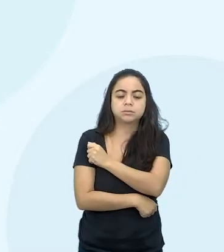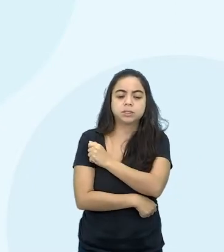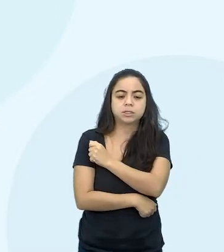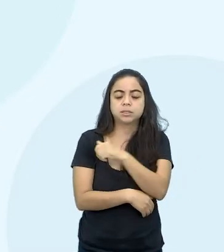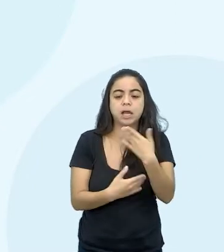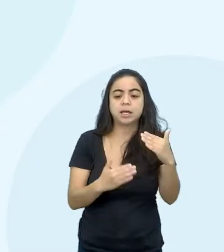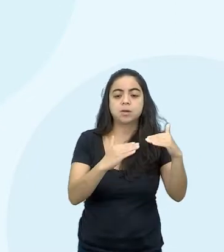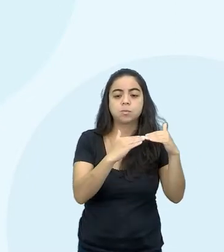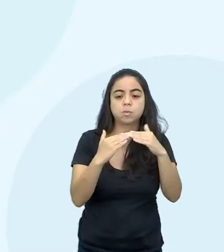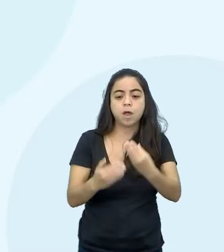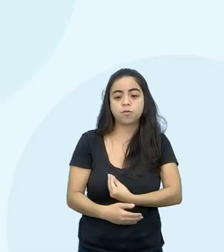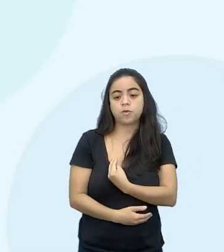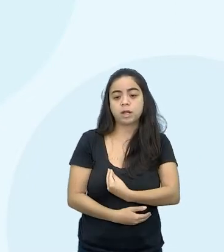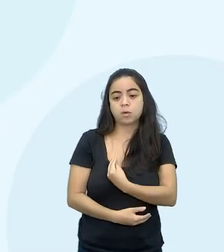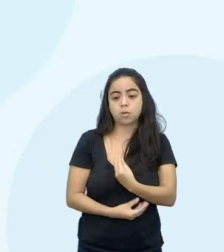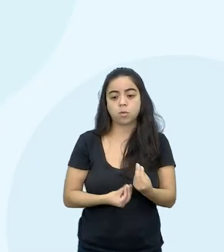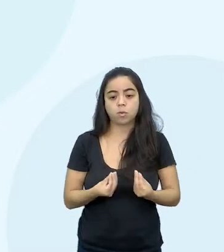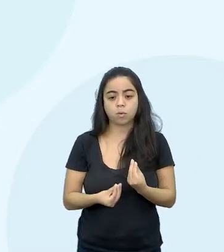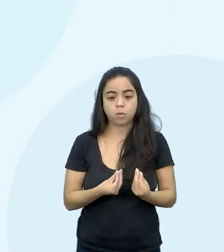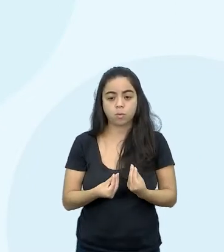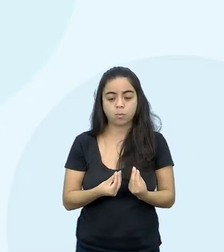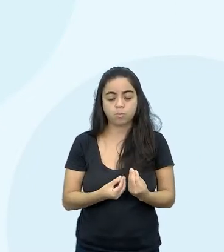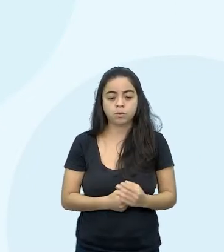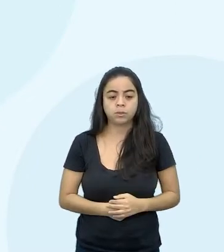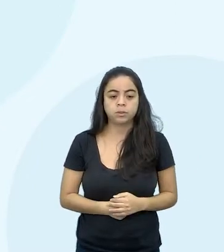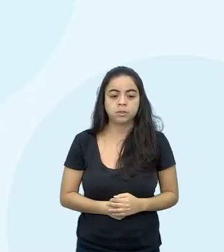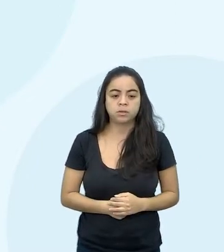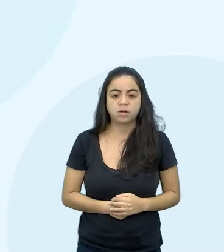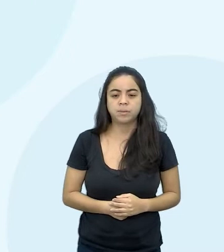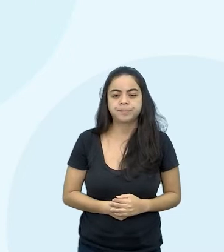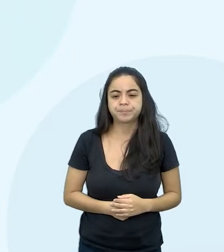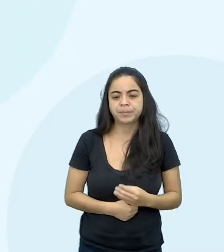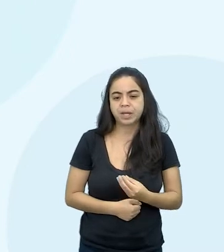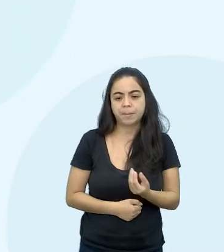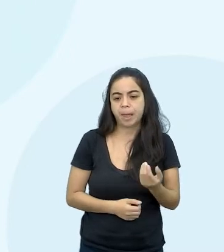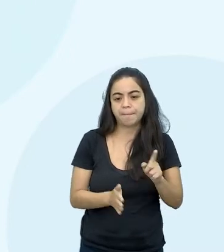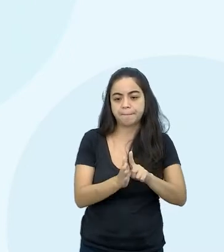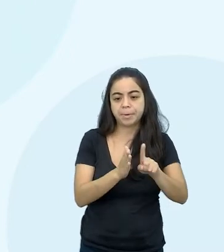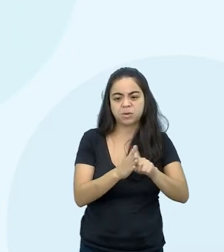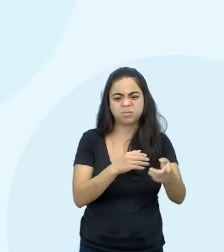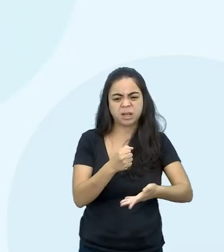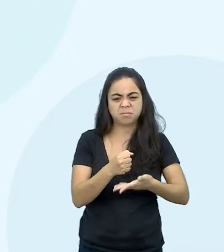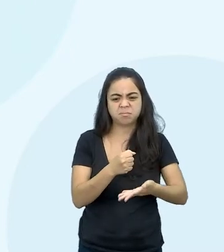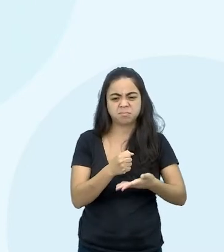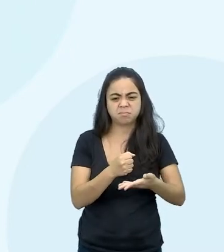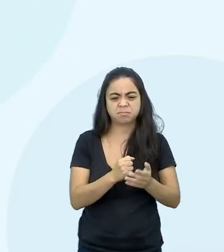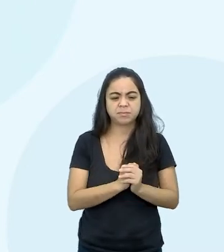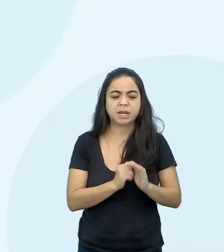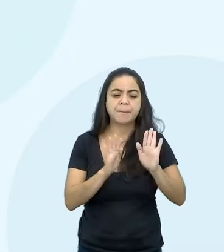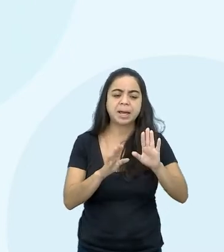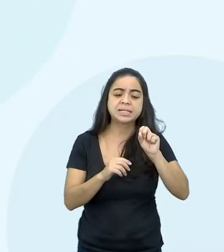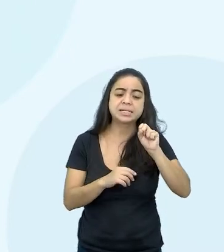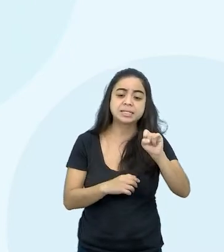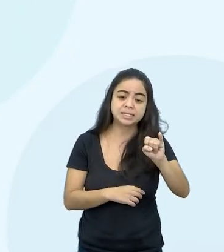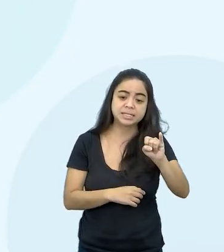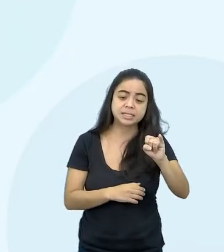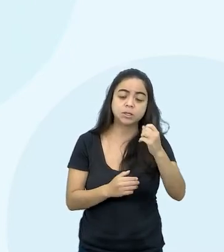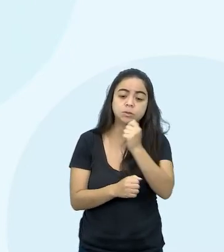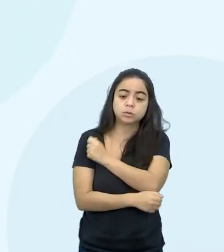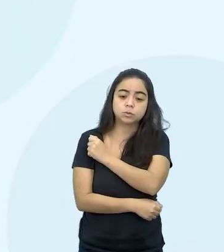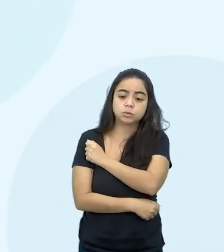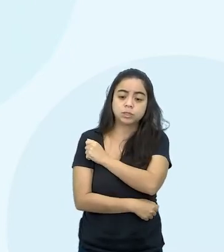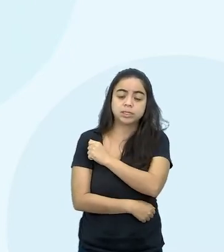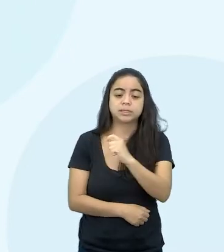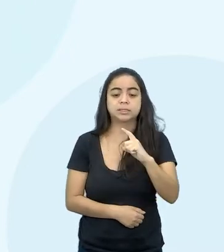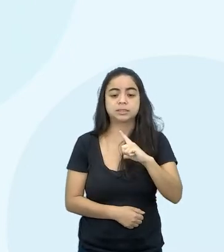qual o padrão de vida, né? É uma pergunta extremamente genérica essa. Agora, se eu pergunto se esses estudantes eles